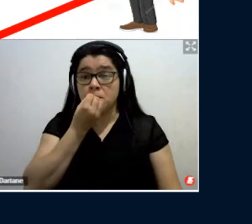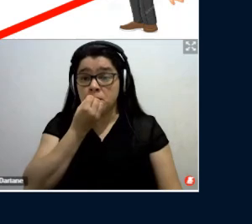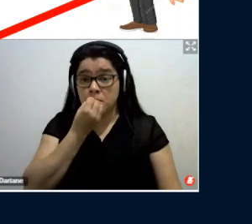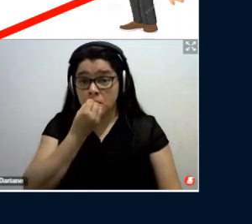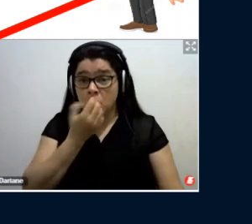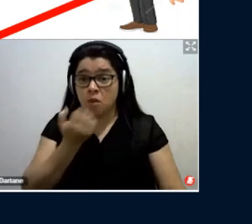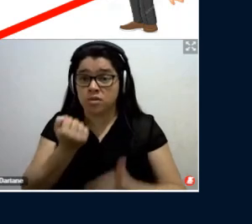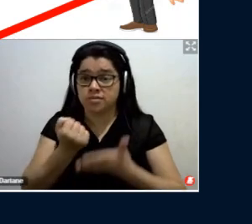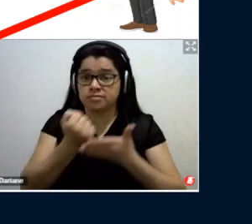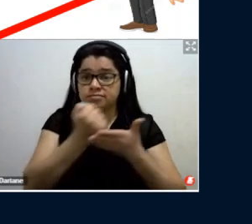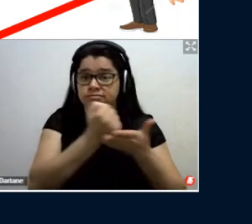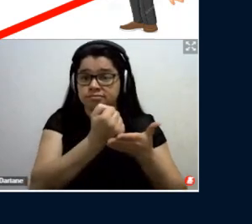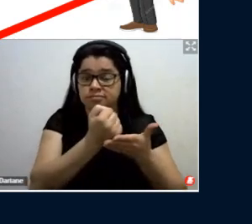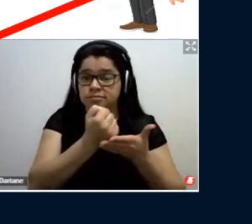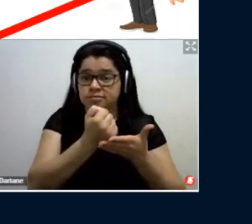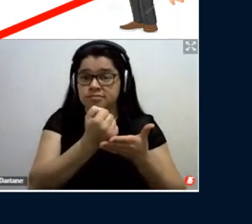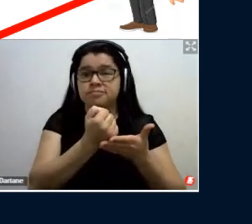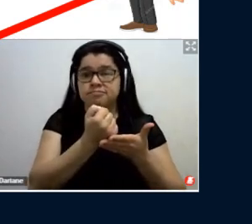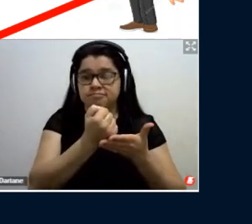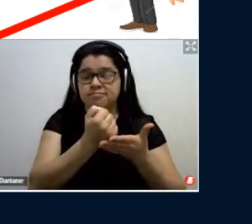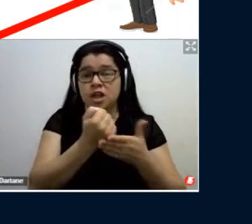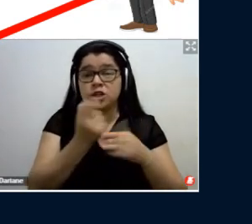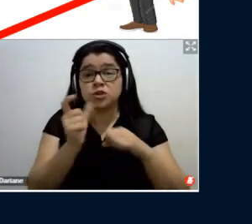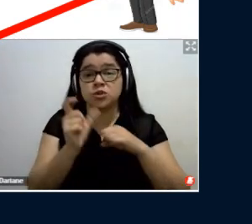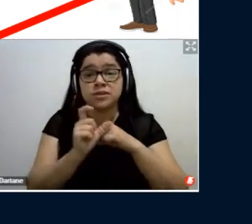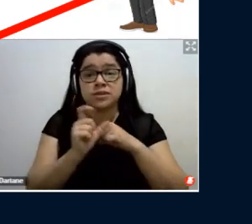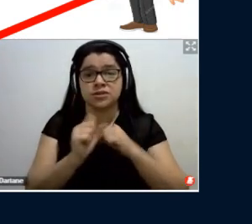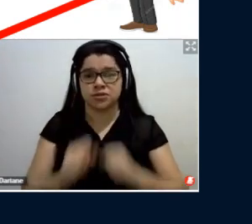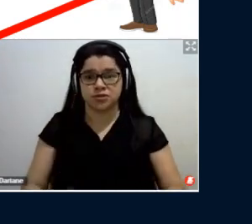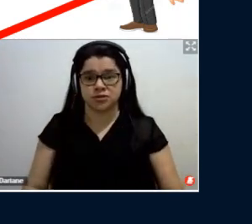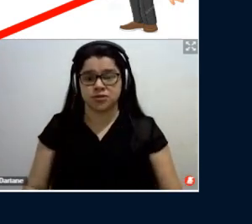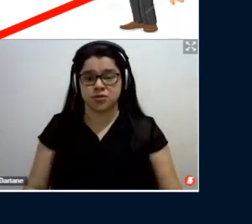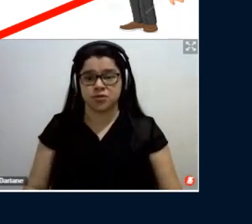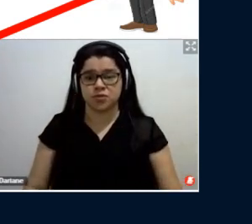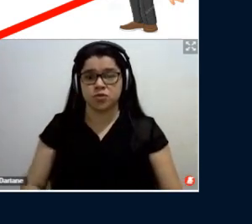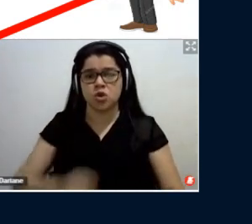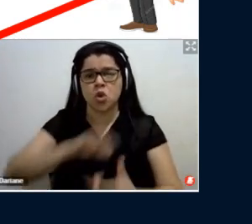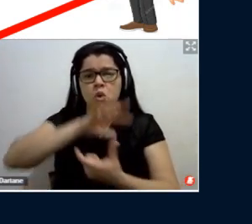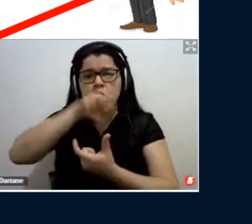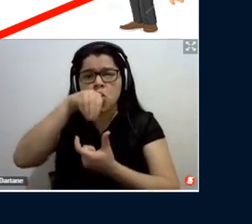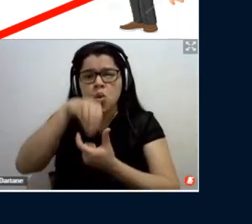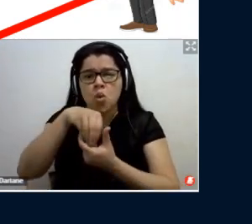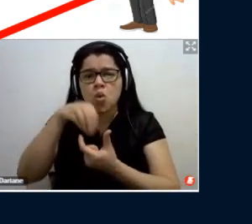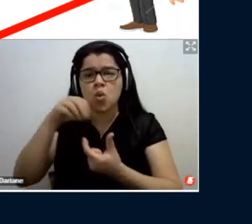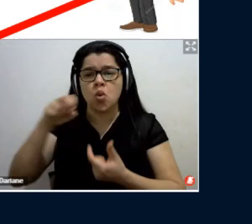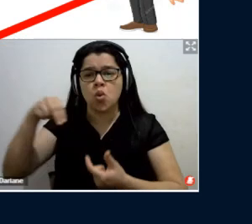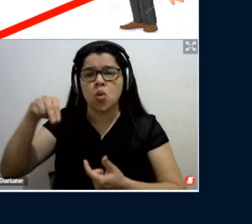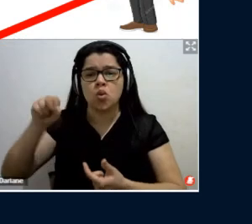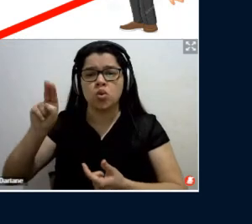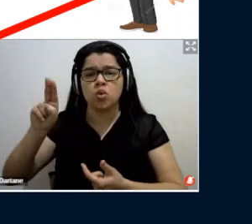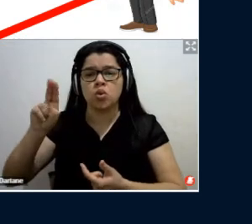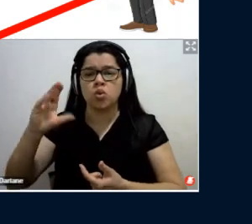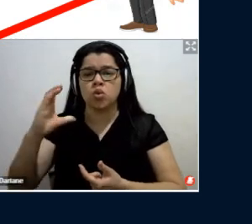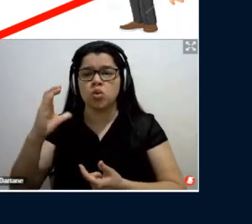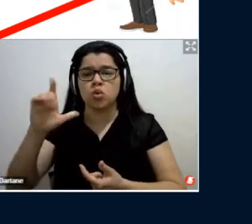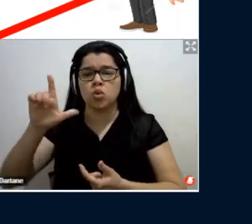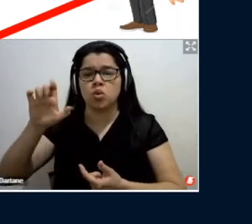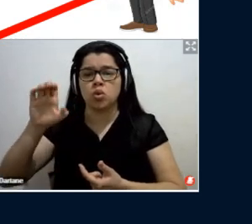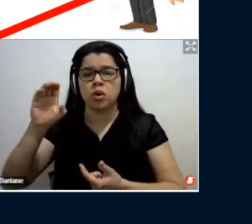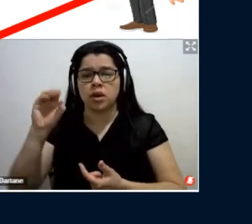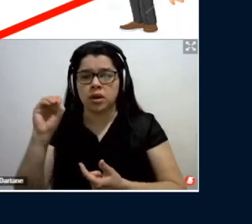Tá? Núcleo do sujeito é substantivo. Olha eu